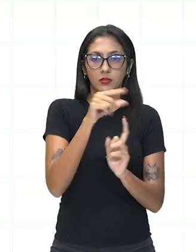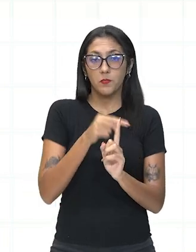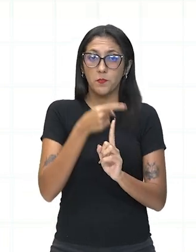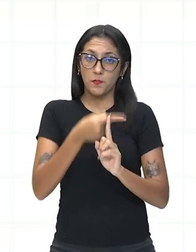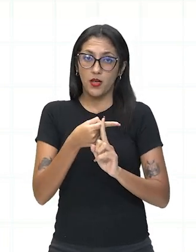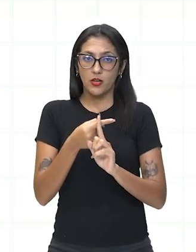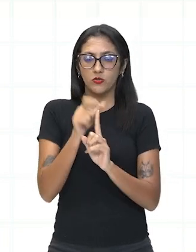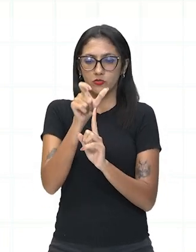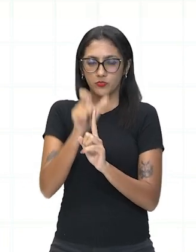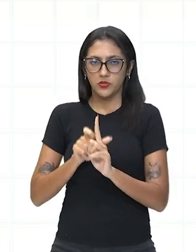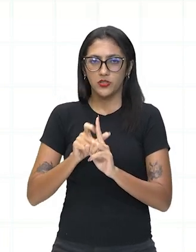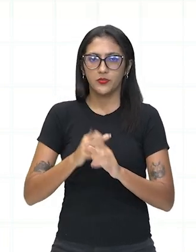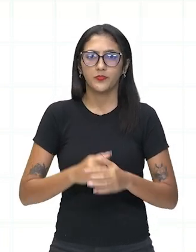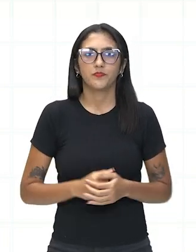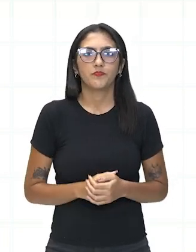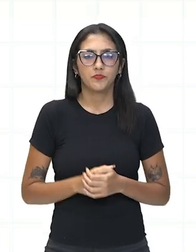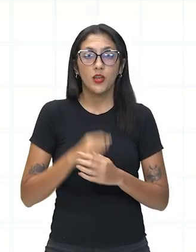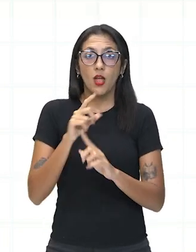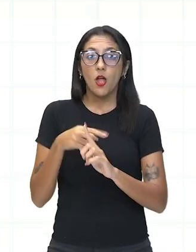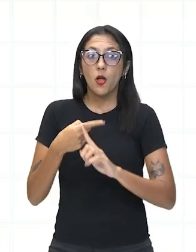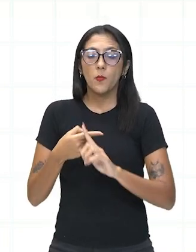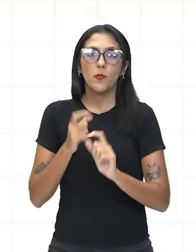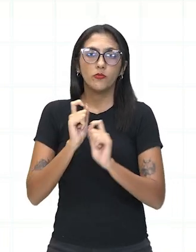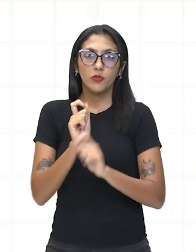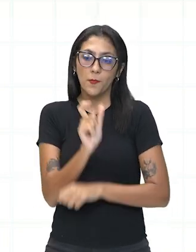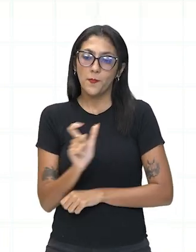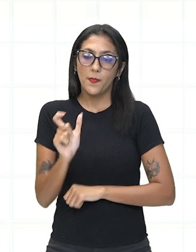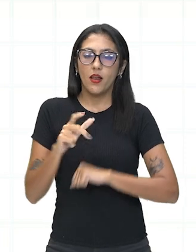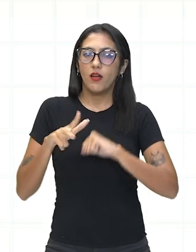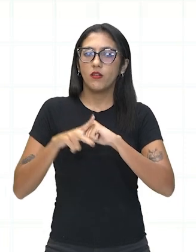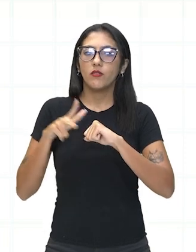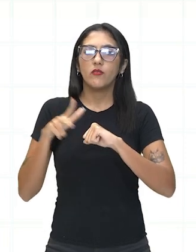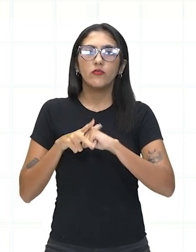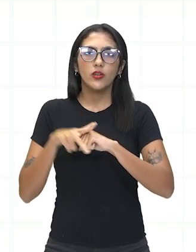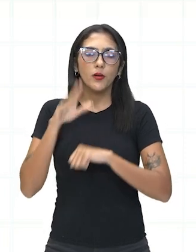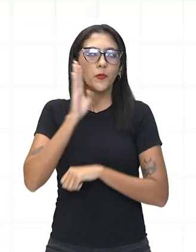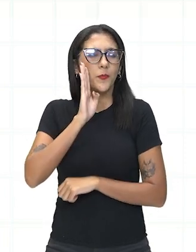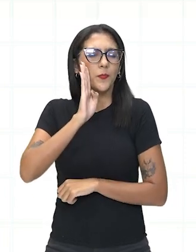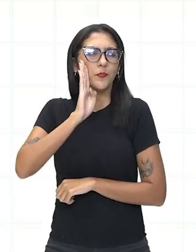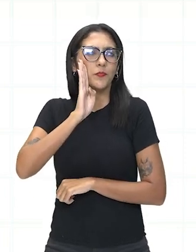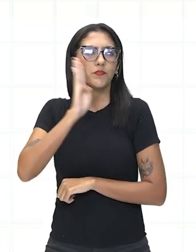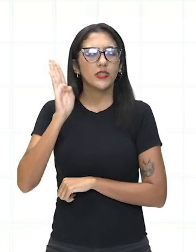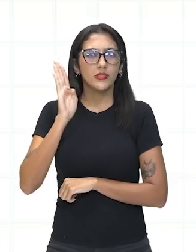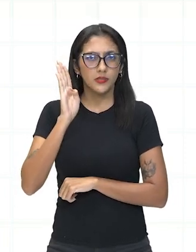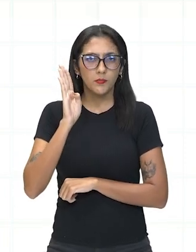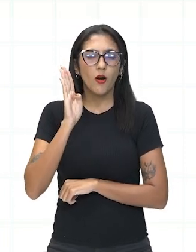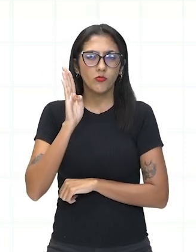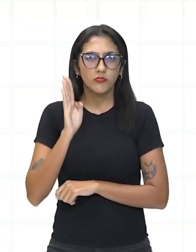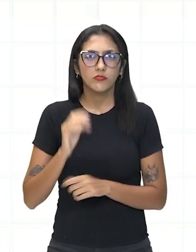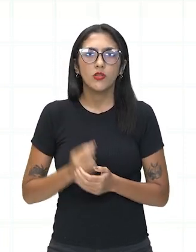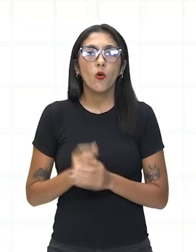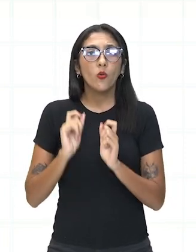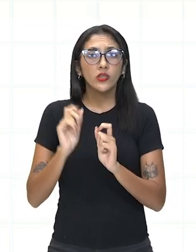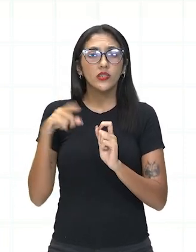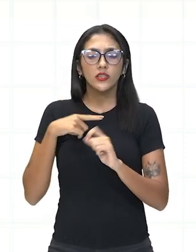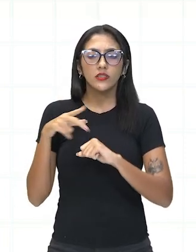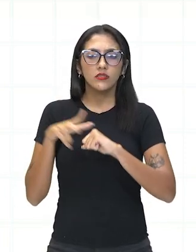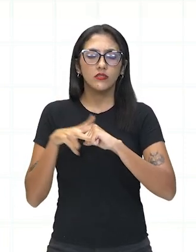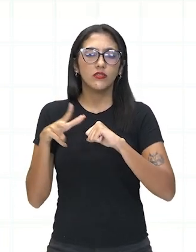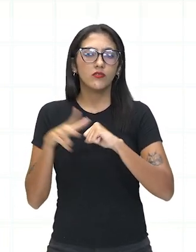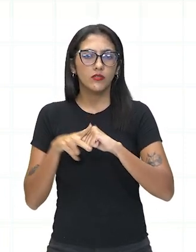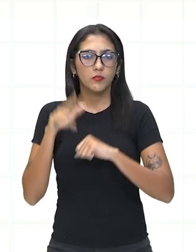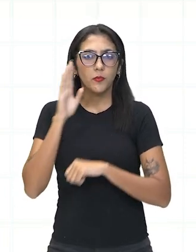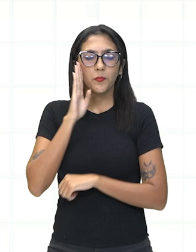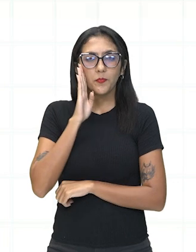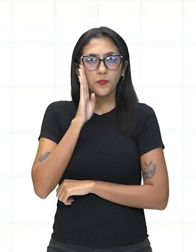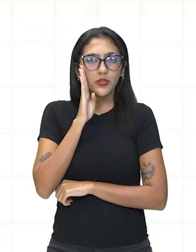sujeito. Em seguida, o nosso verbo principal, ok? Verb.